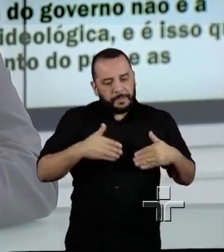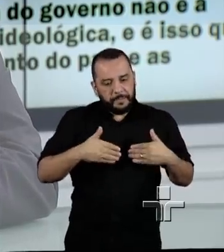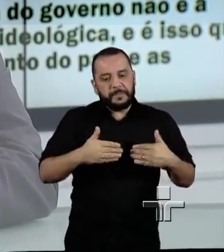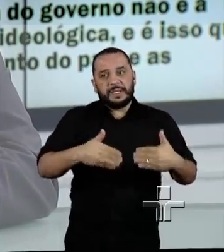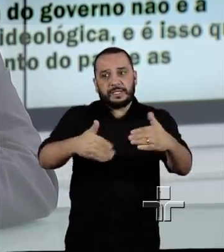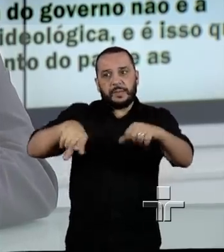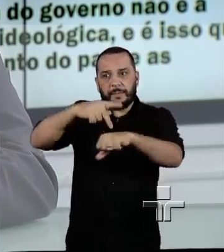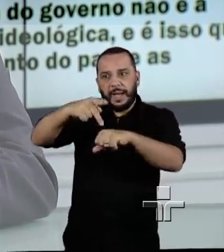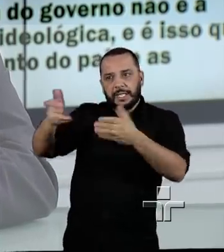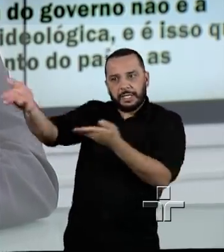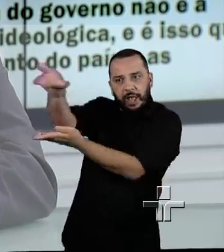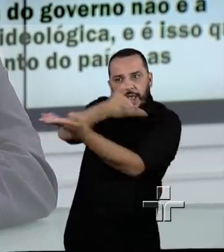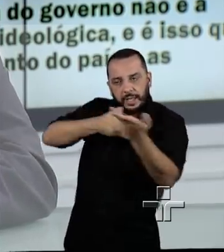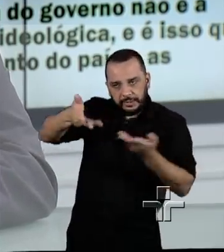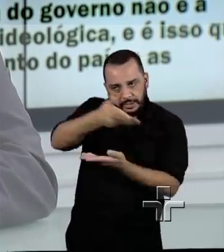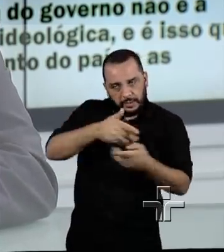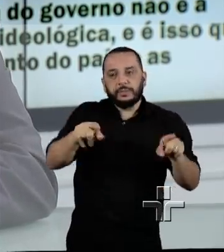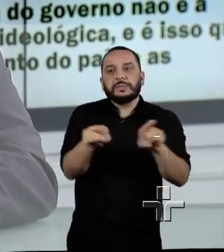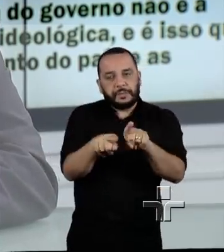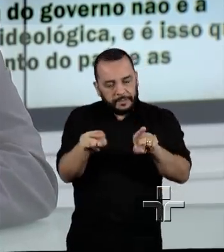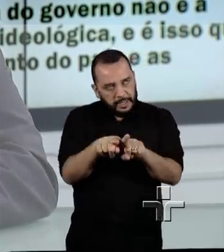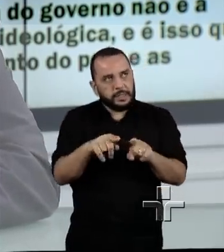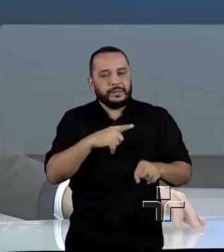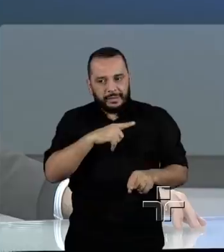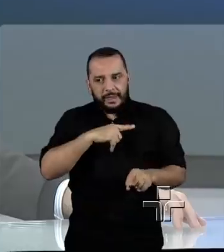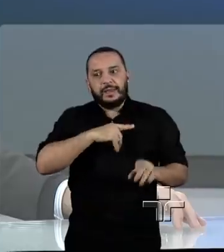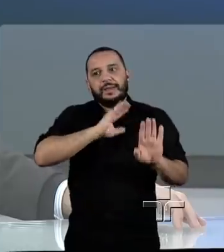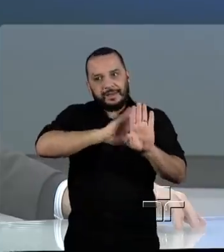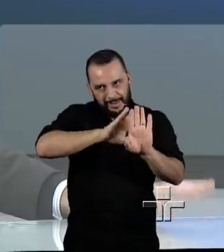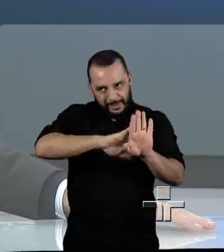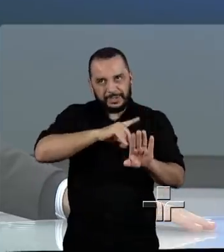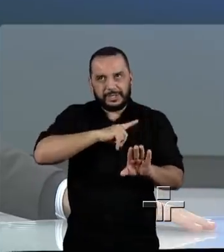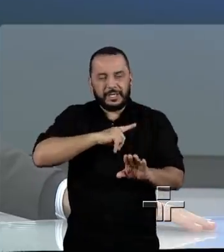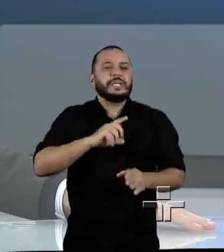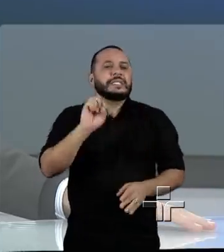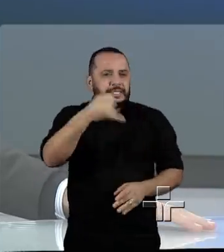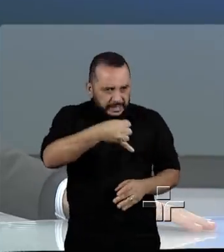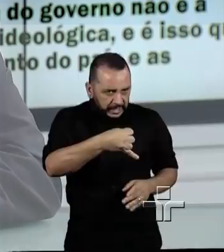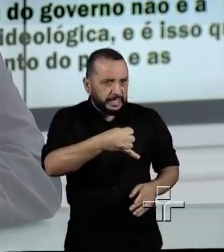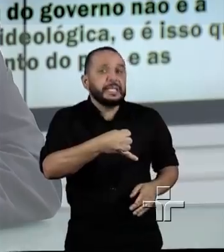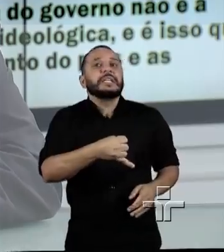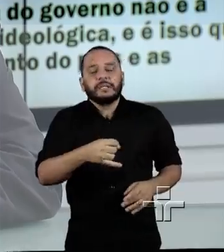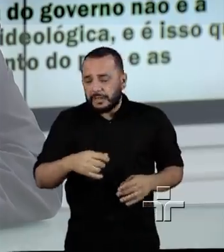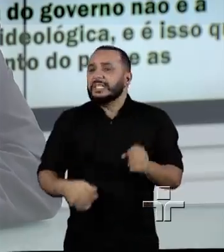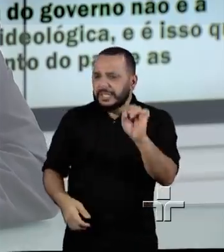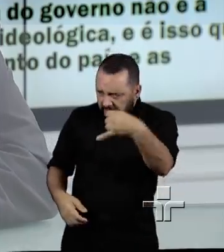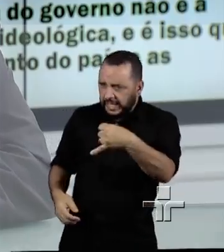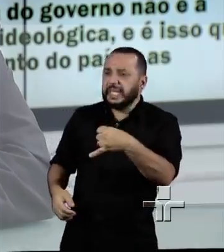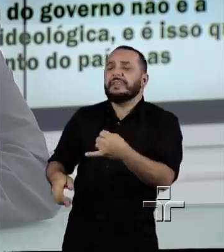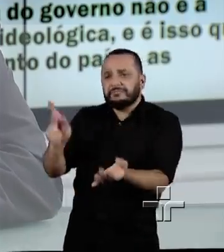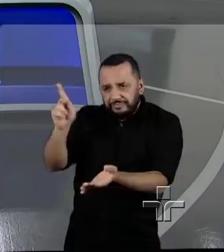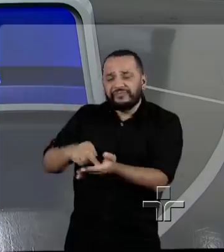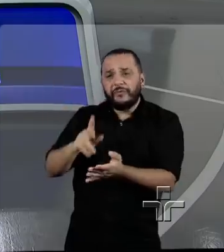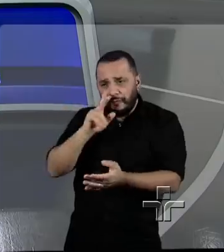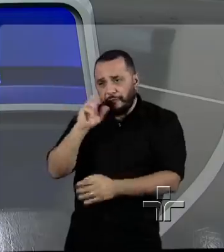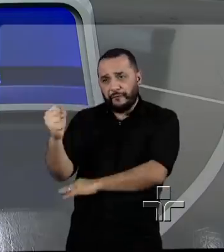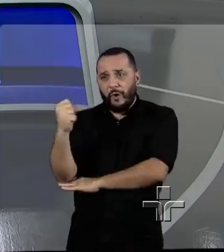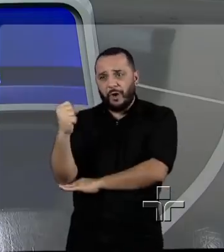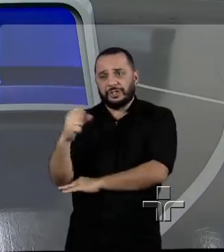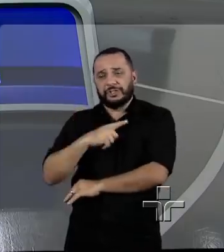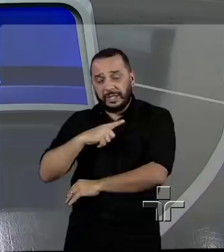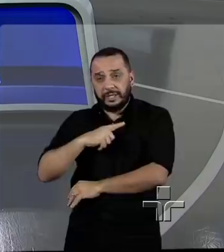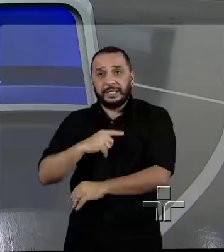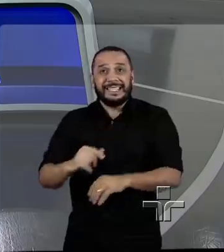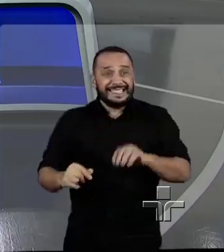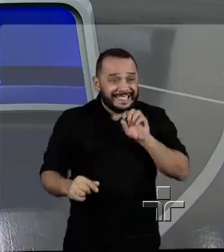Exteriores, inclusive no... Existe. Existe. É verdade, e atrapalha existe. Muito. Ele atrapalha e, olha, se o